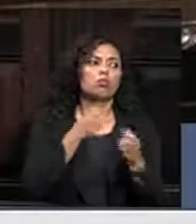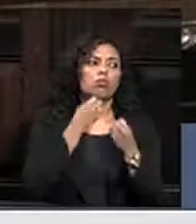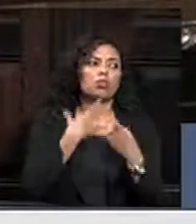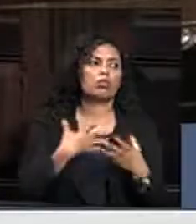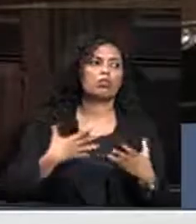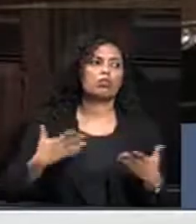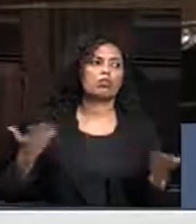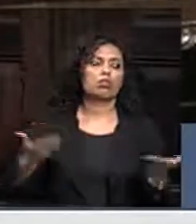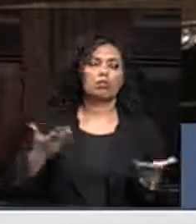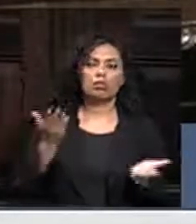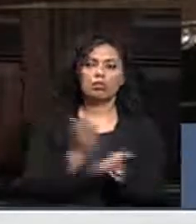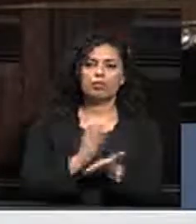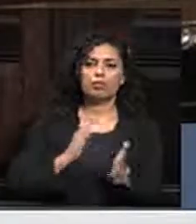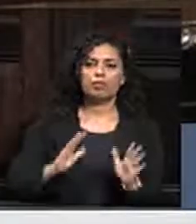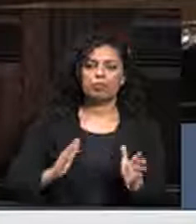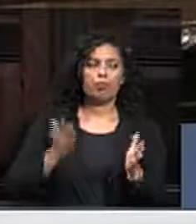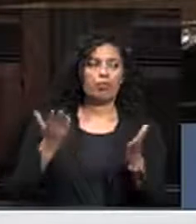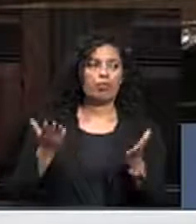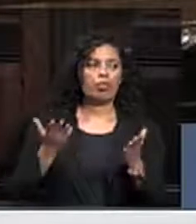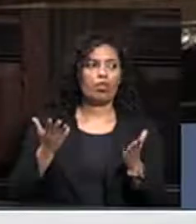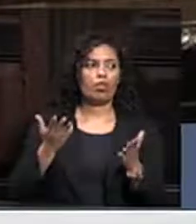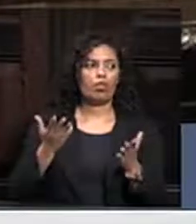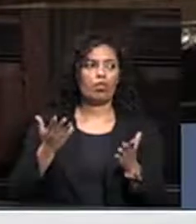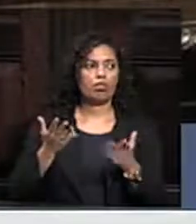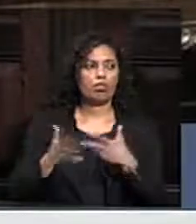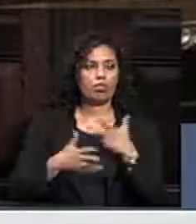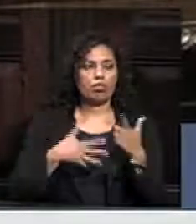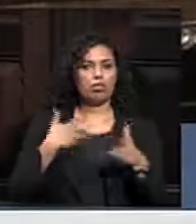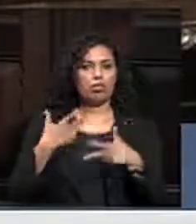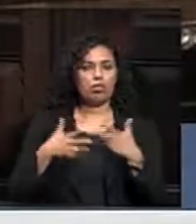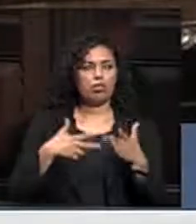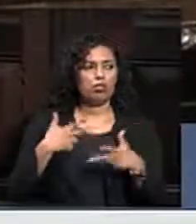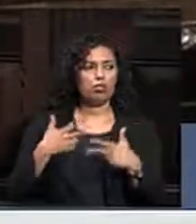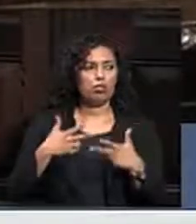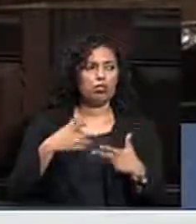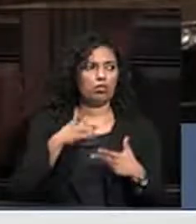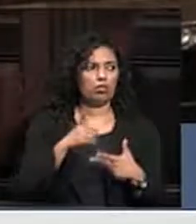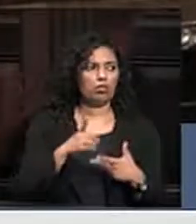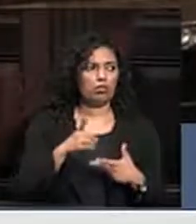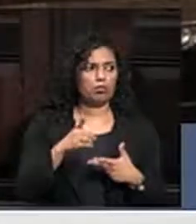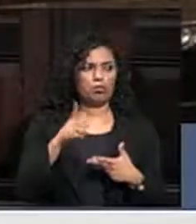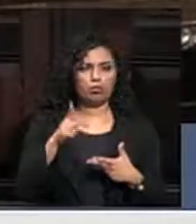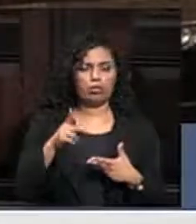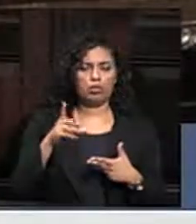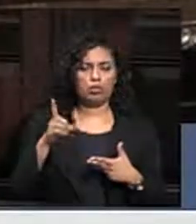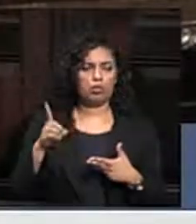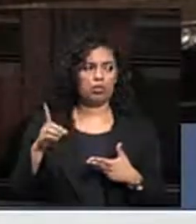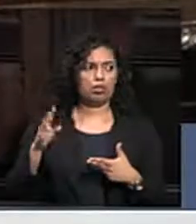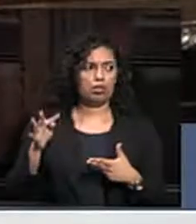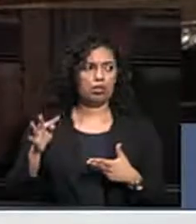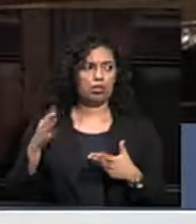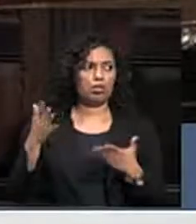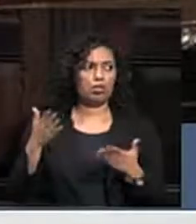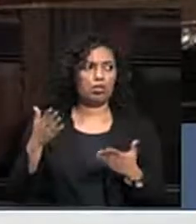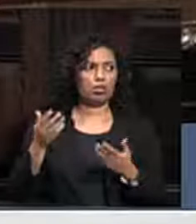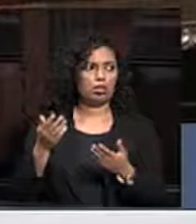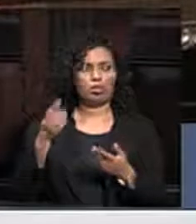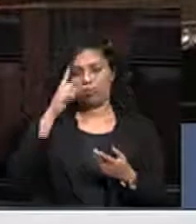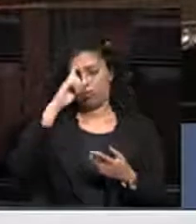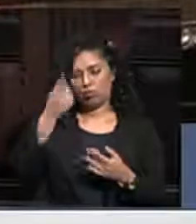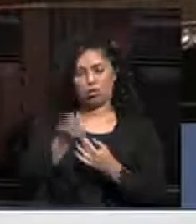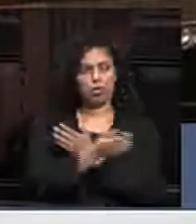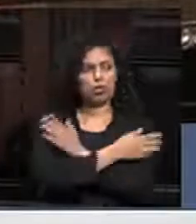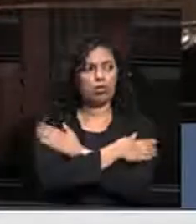terminar, eu quero me permitir a uma postura tipicamente pedetista para mandar aqui um abraço para o meu